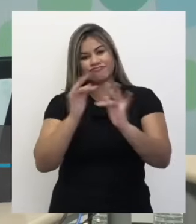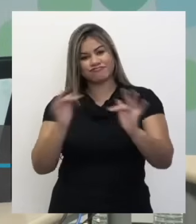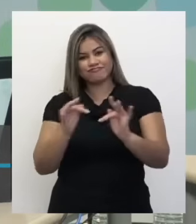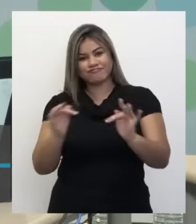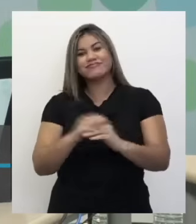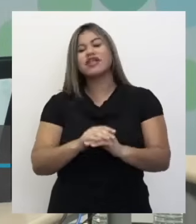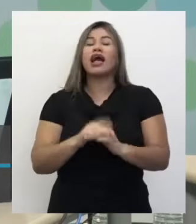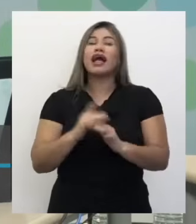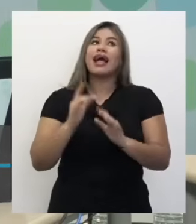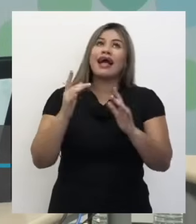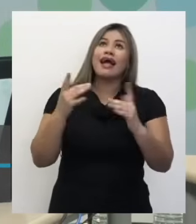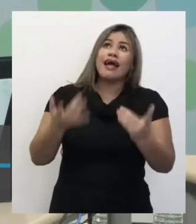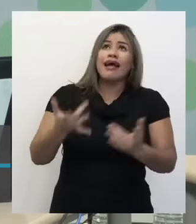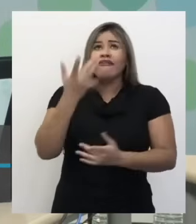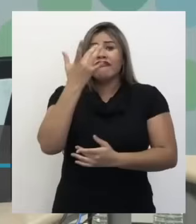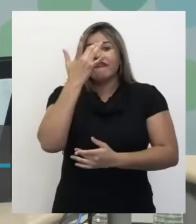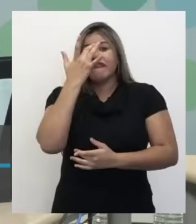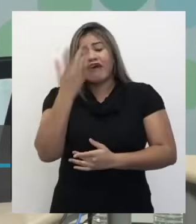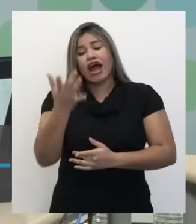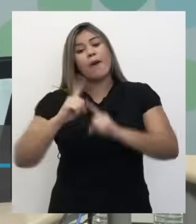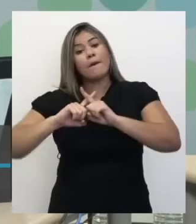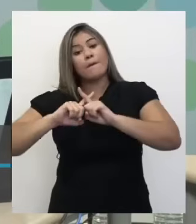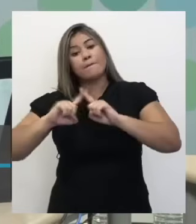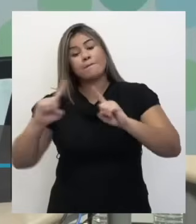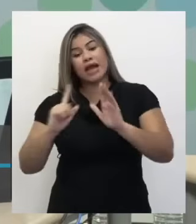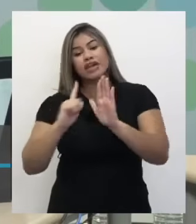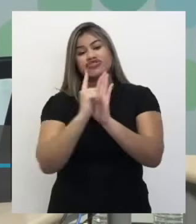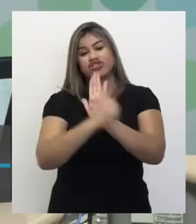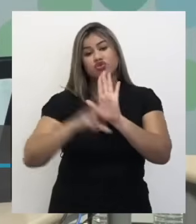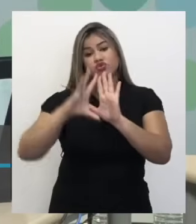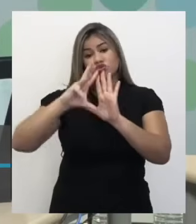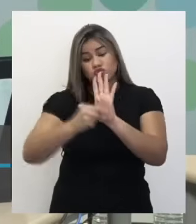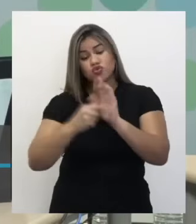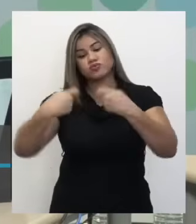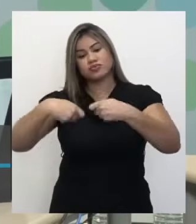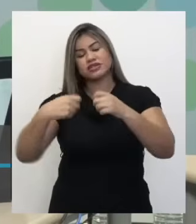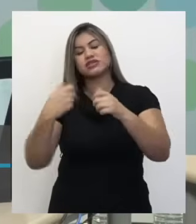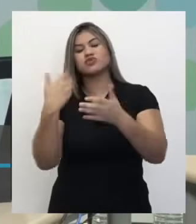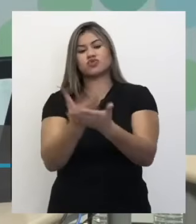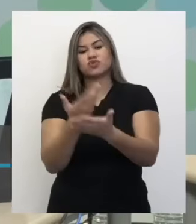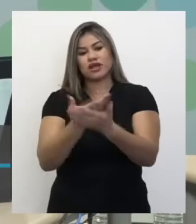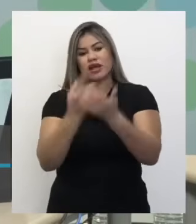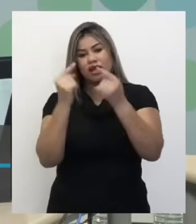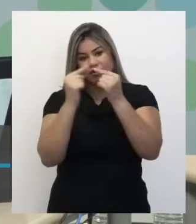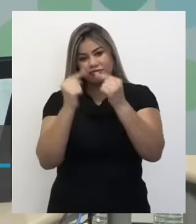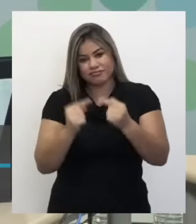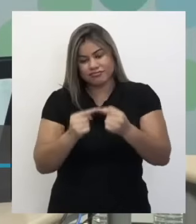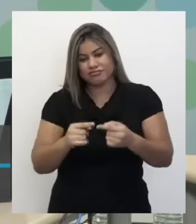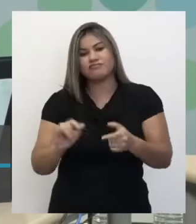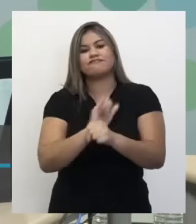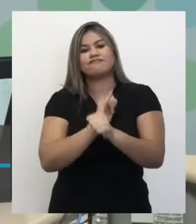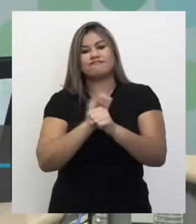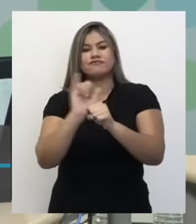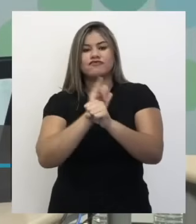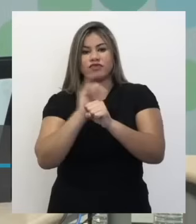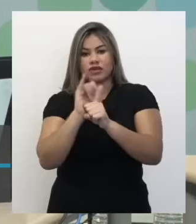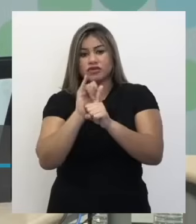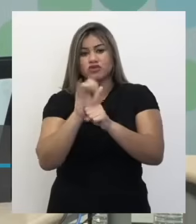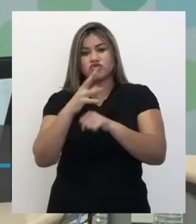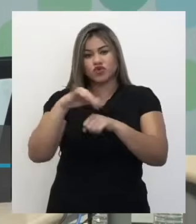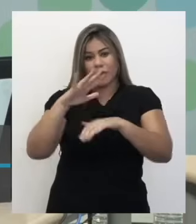relativamente fácil, mas eu acho que todos os gêneros precisam ser estudados para ser feito da melhor forma possível aí. Nem todo mundo tem